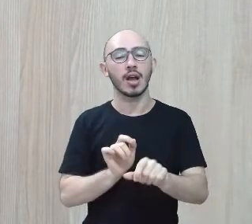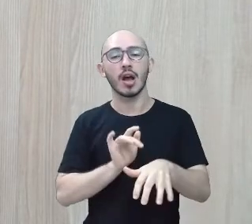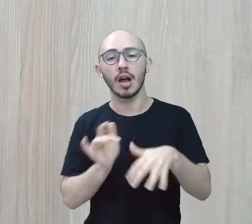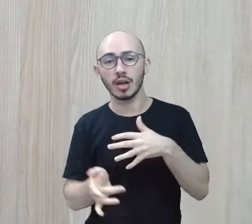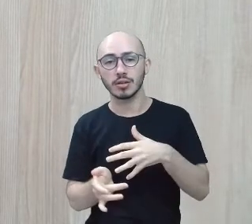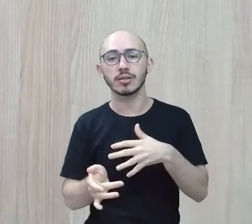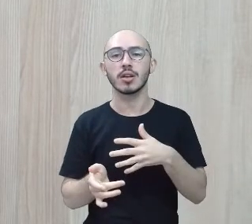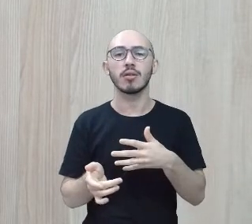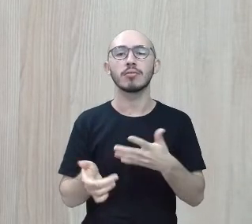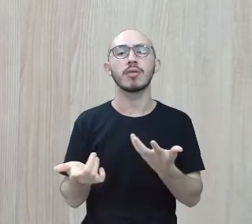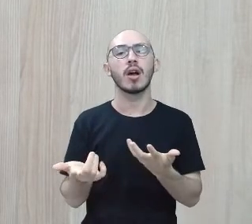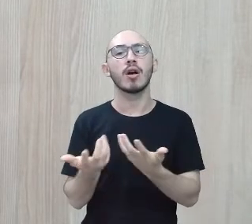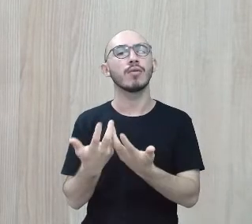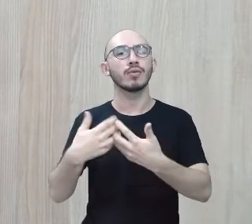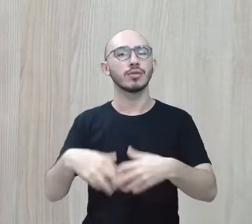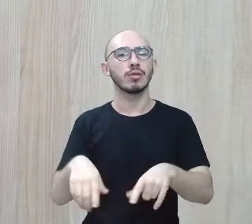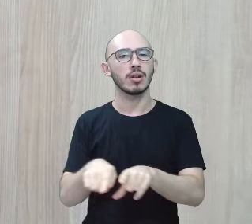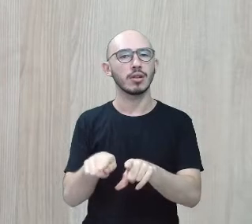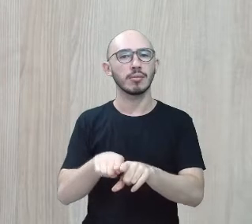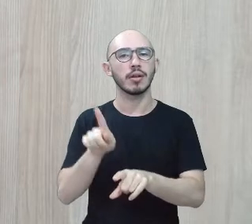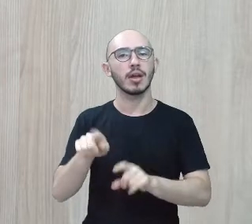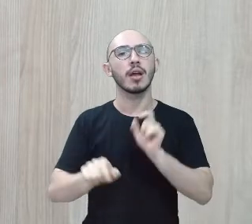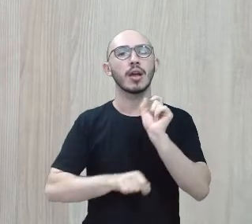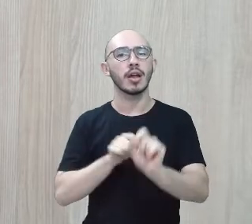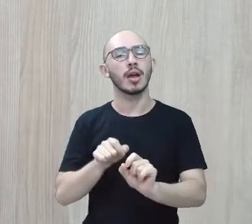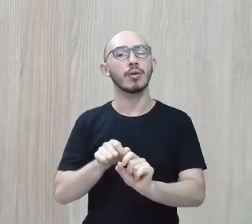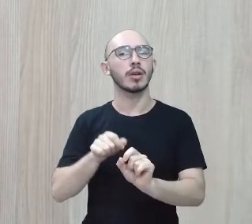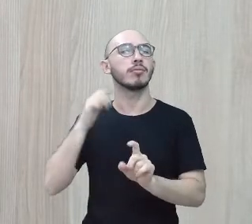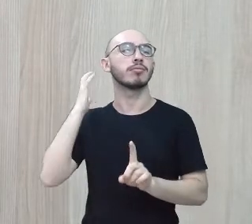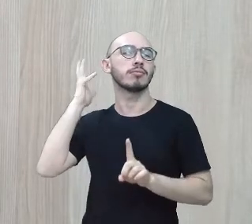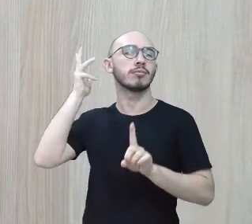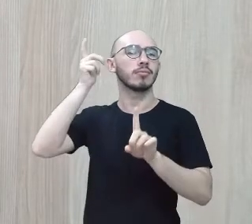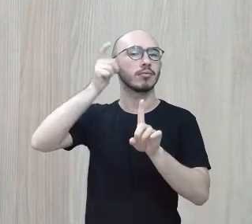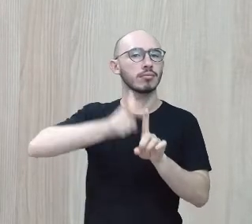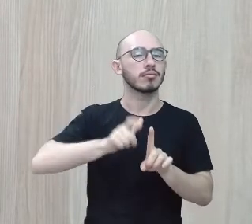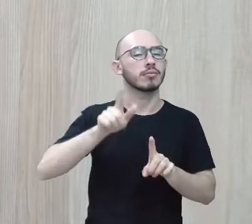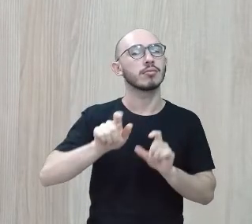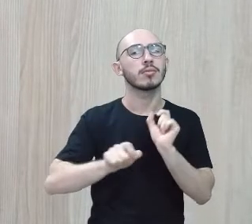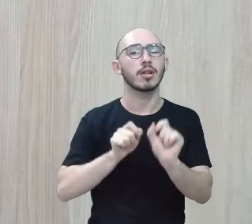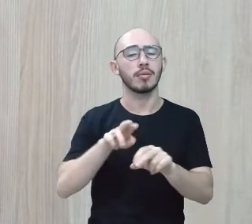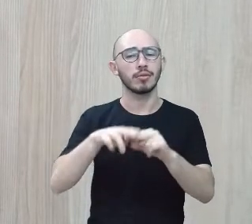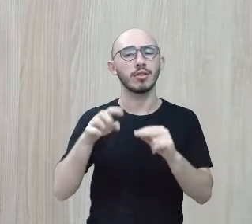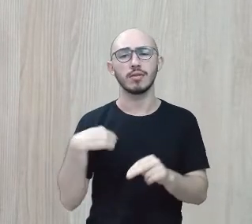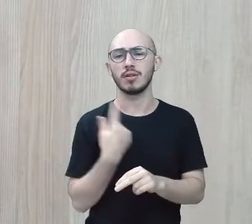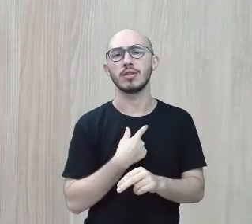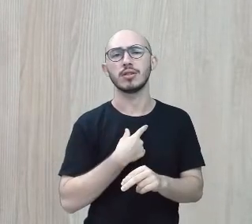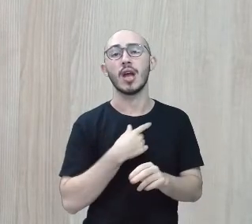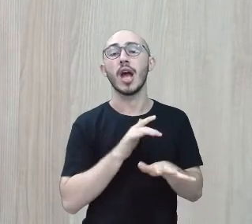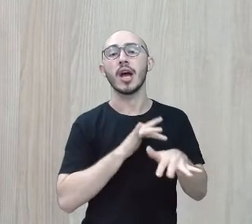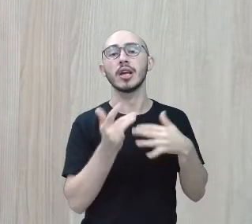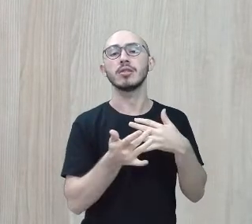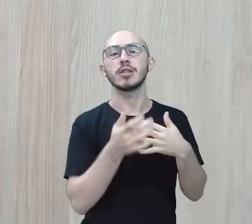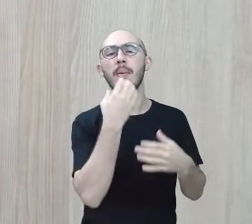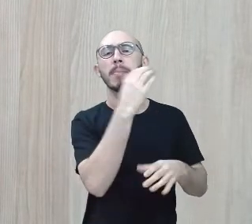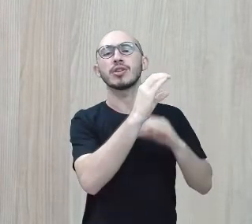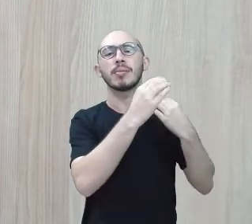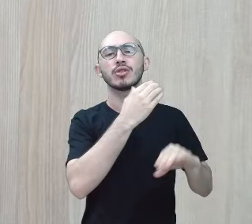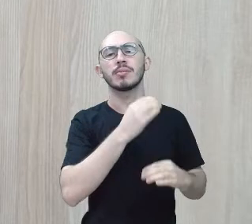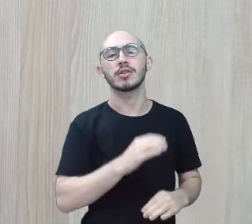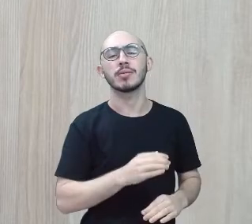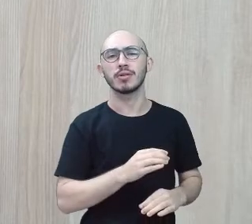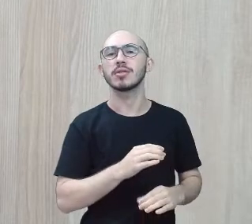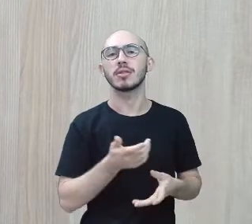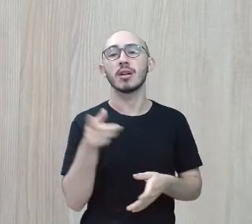sociais funcionam como uma forma de biografia. Porque a gente sai lá deixando tudo que a gente quer contar para as pessoas.